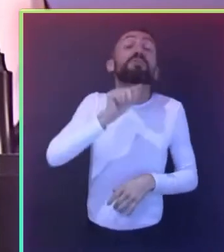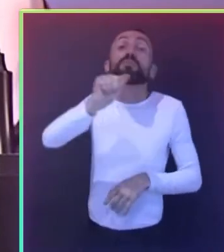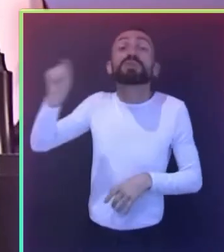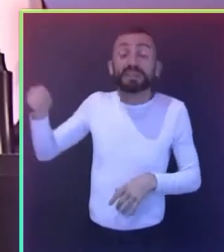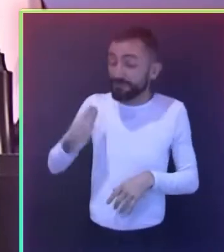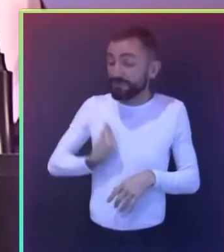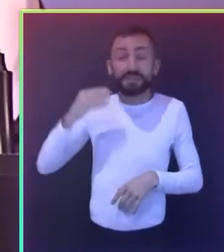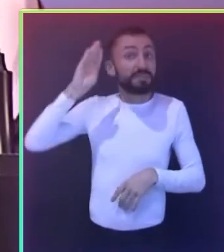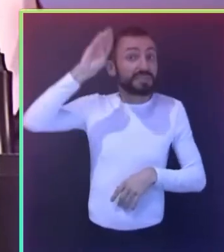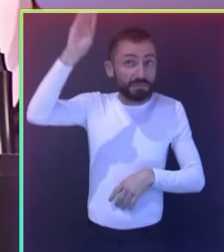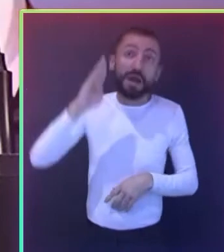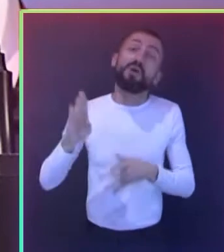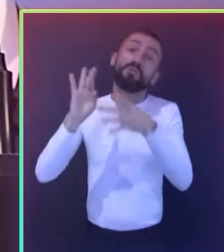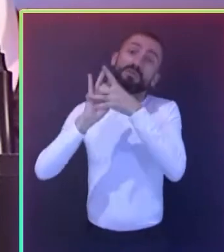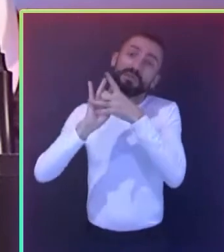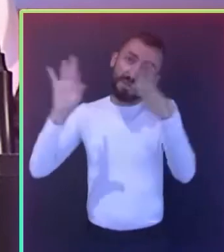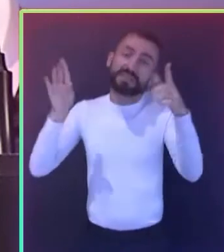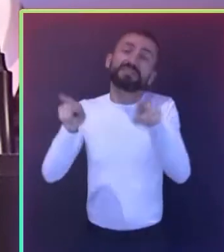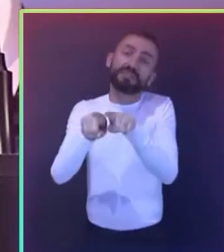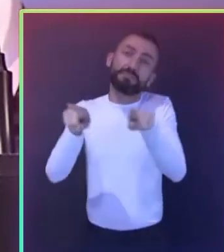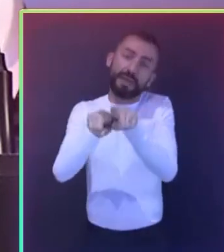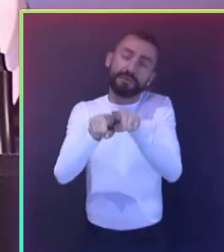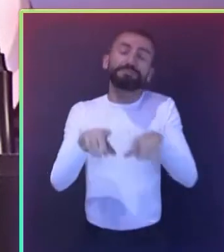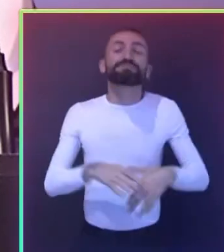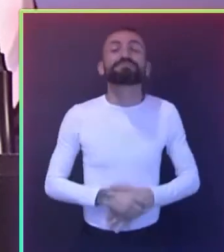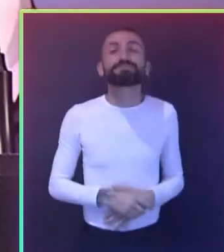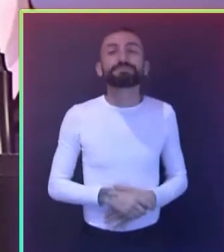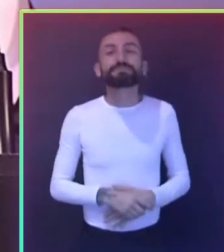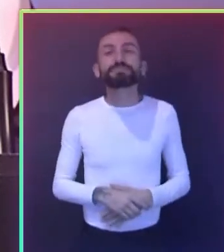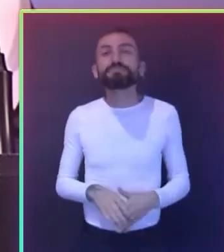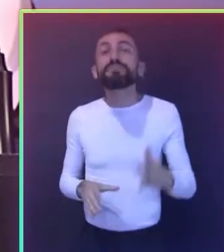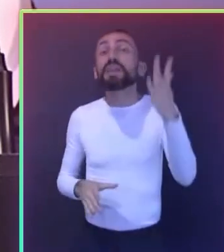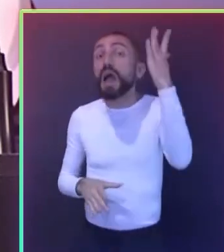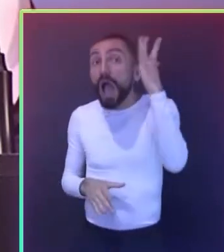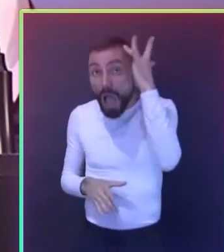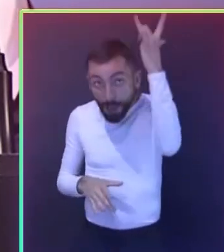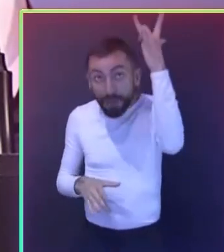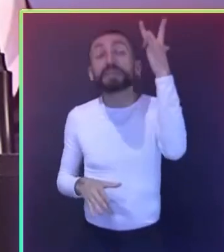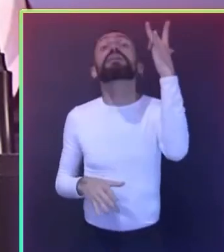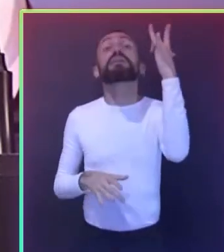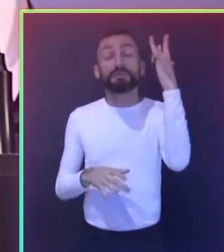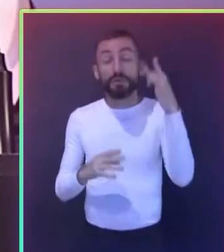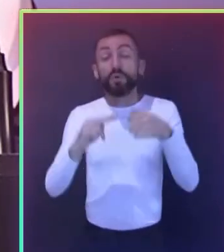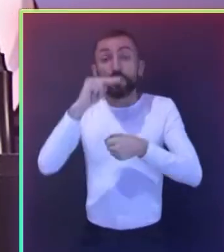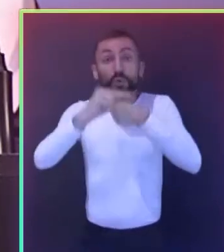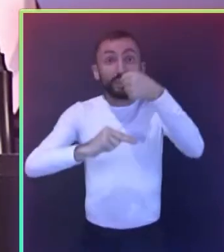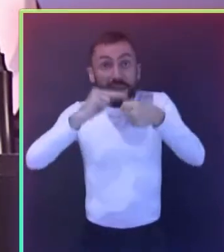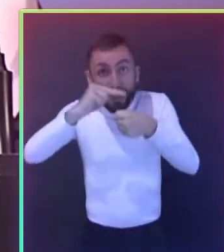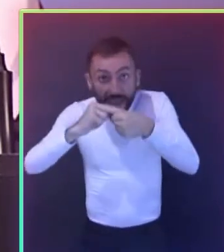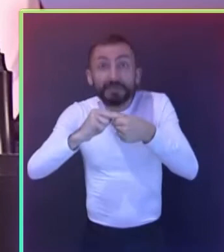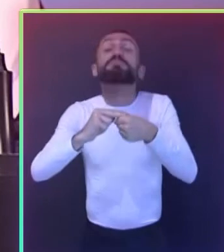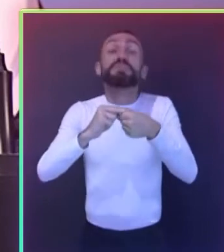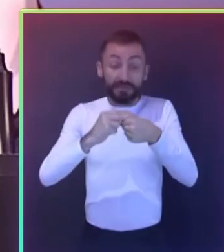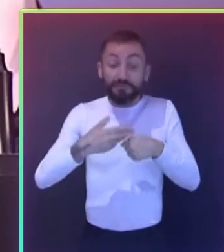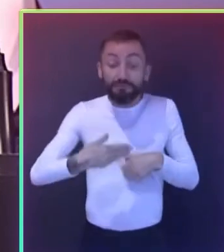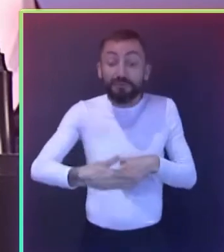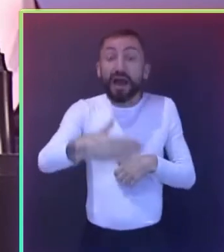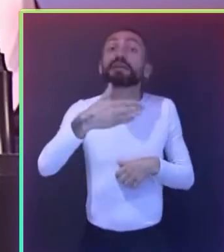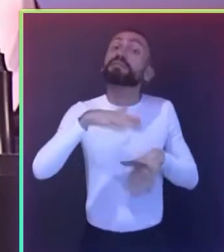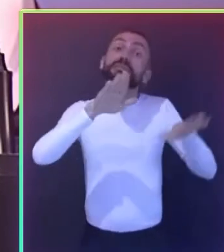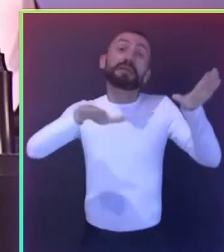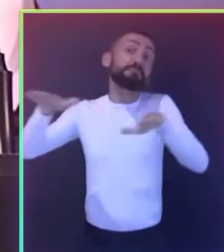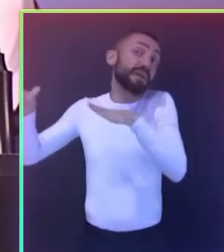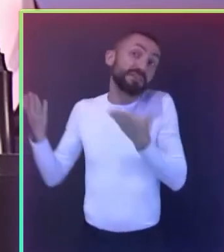a liberdade EA vida e o dia de amanhã a universidade que queremos o país que queremos dependerá de todos